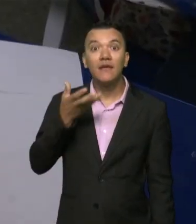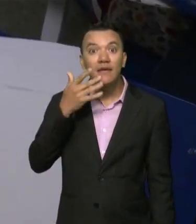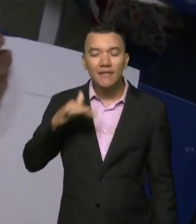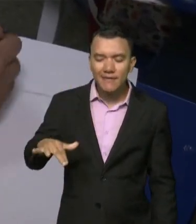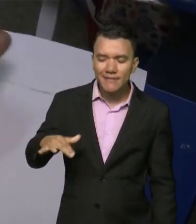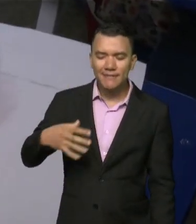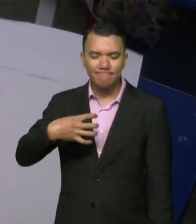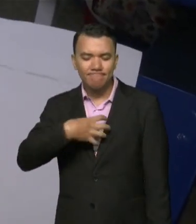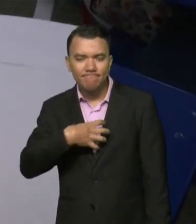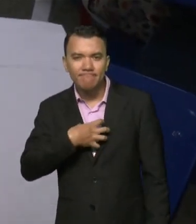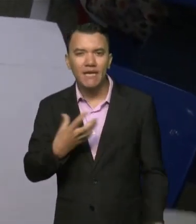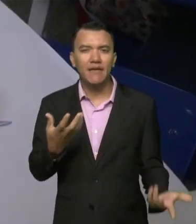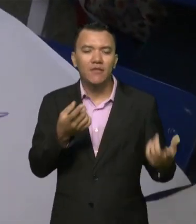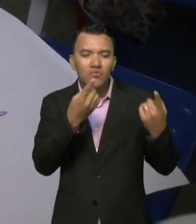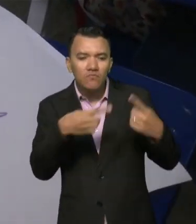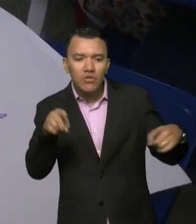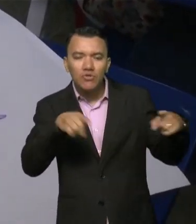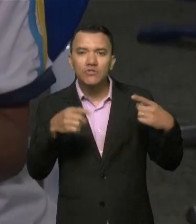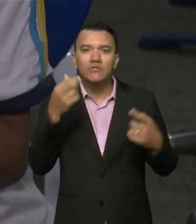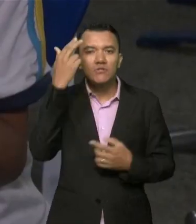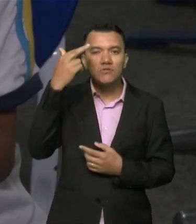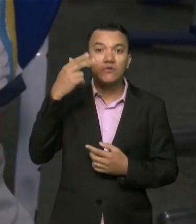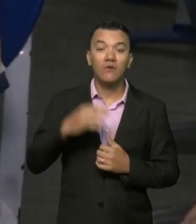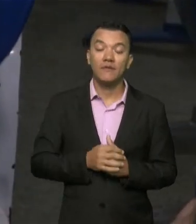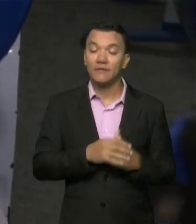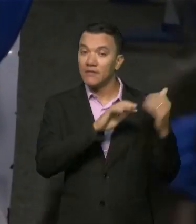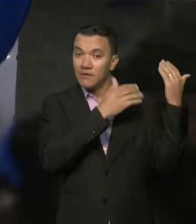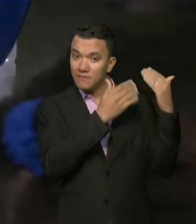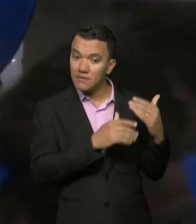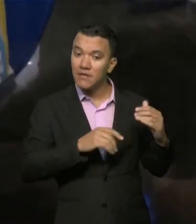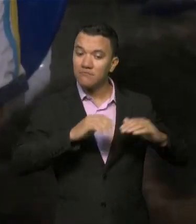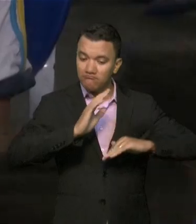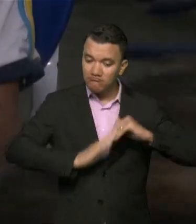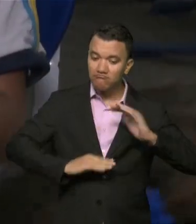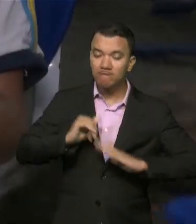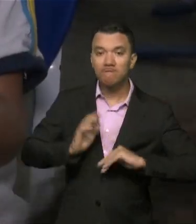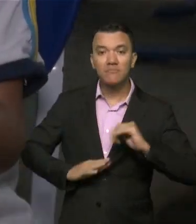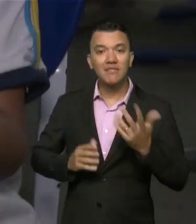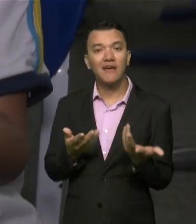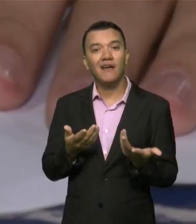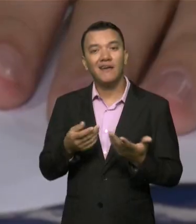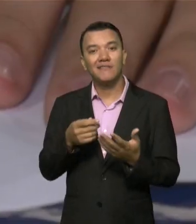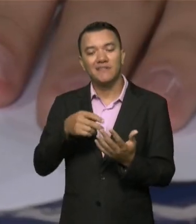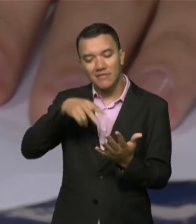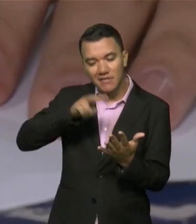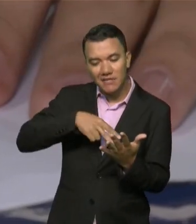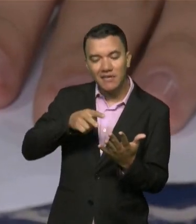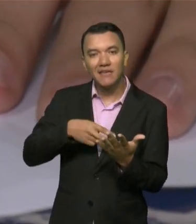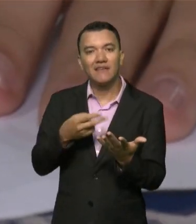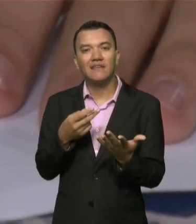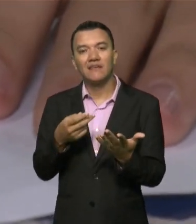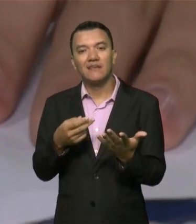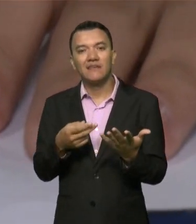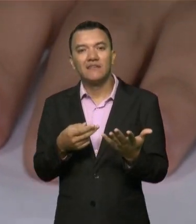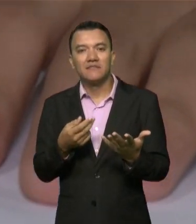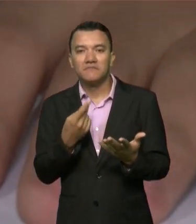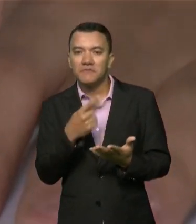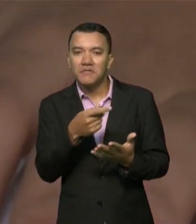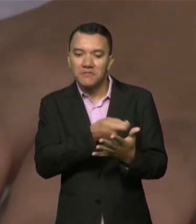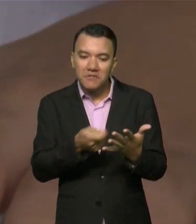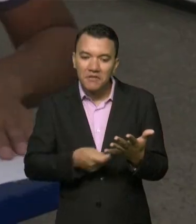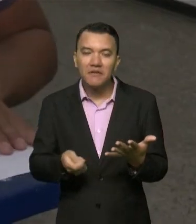melodias e histórias. Nesse processo, desenvolvem suas habilidades de leitura e escrita de maneira envolvente e